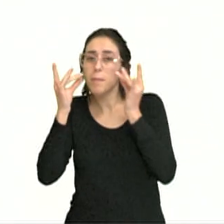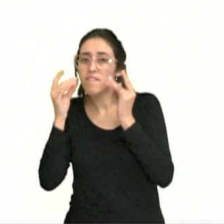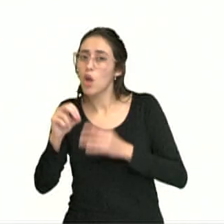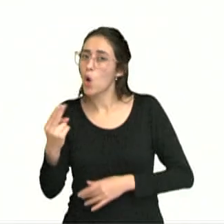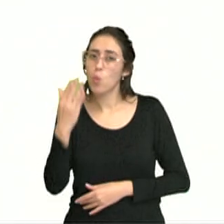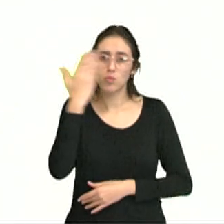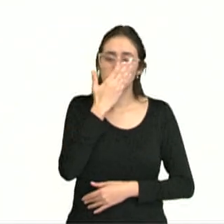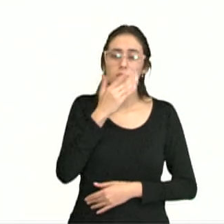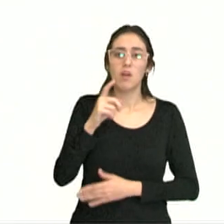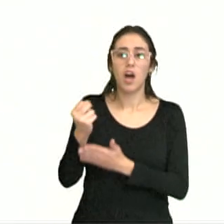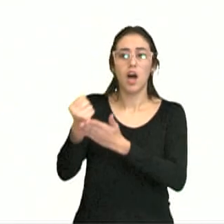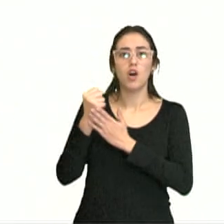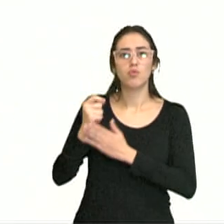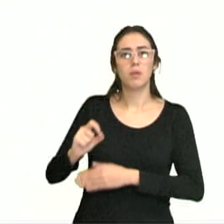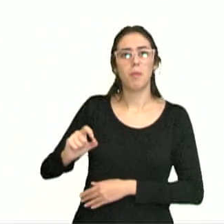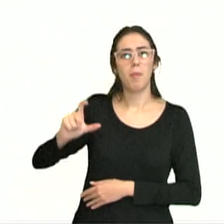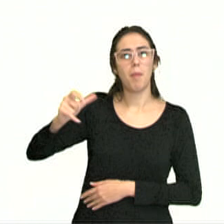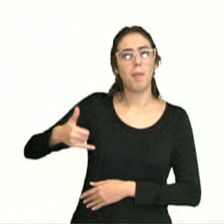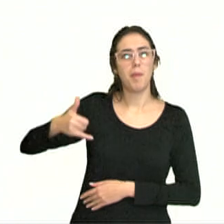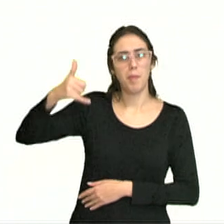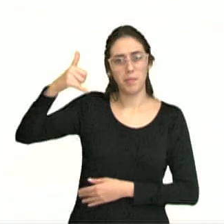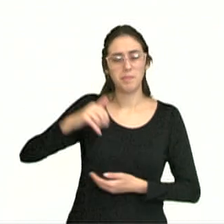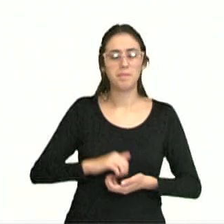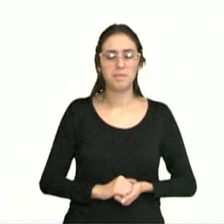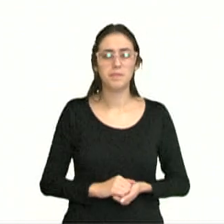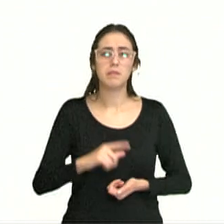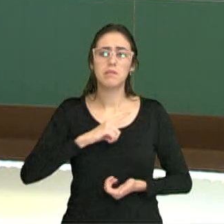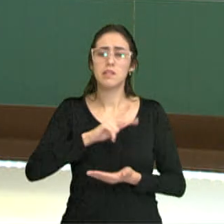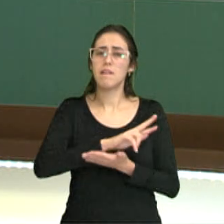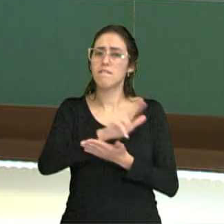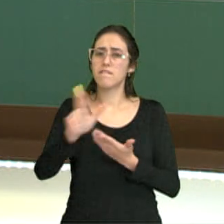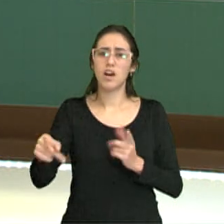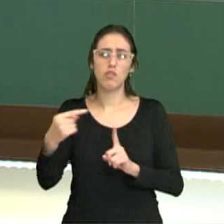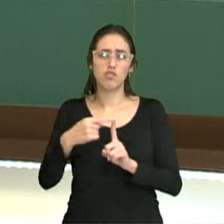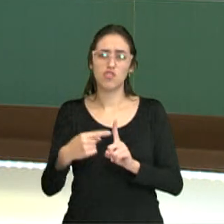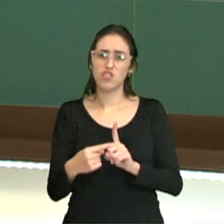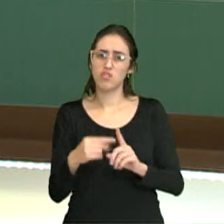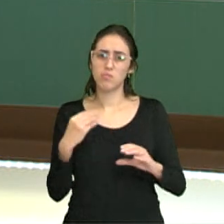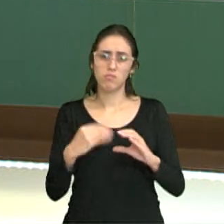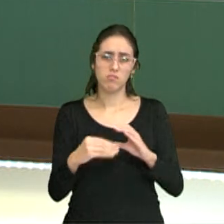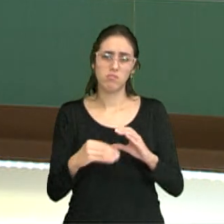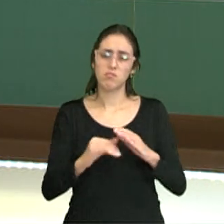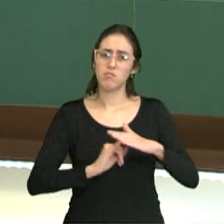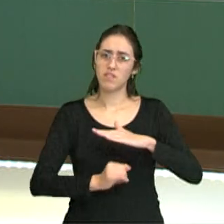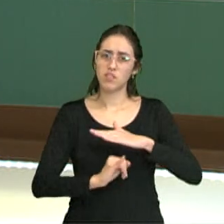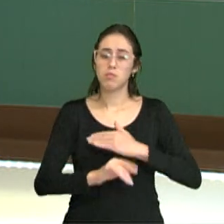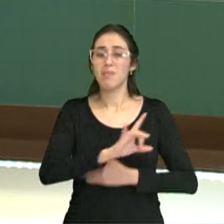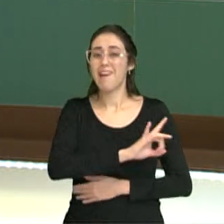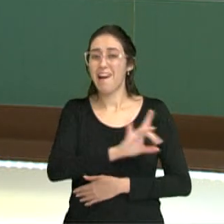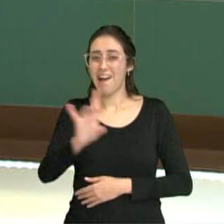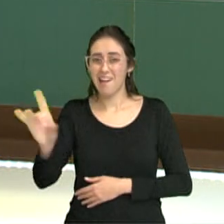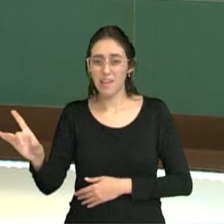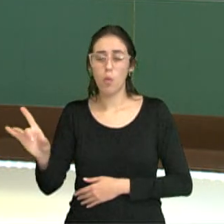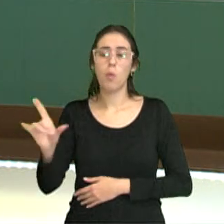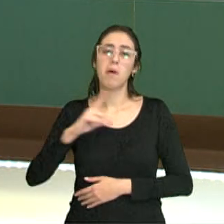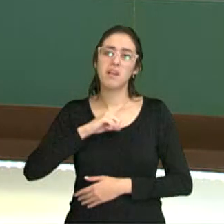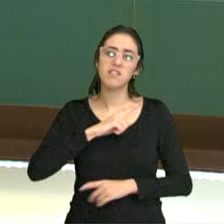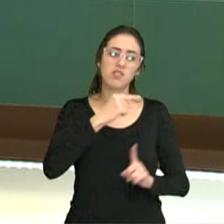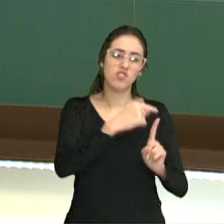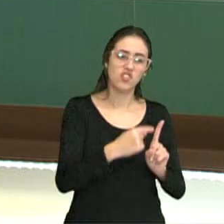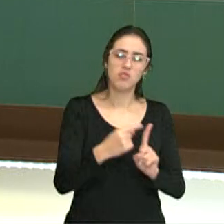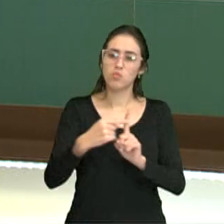uma renda ao seu detentor. Há várias modalidades de investimento, sendo que cada uma representa um